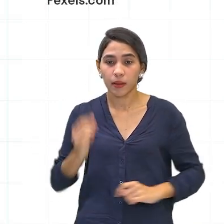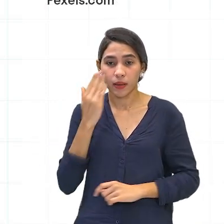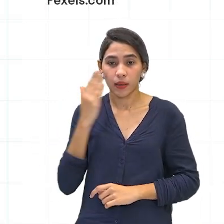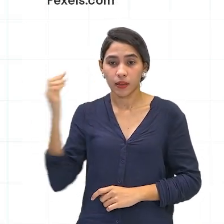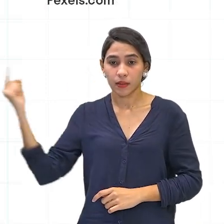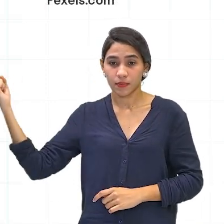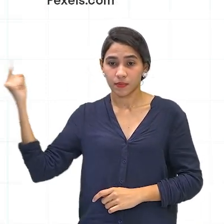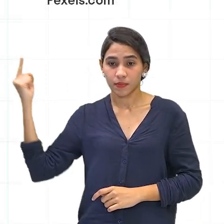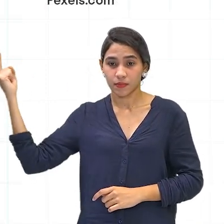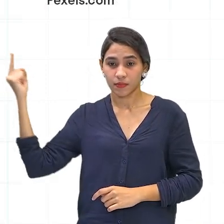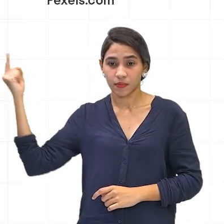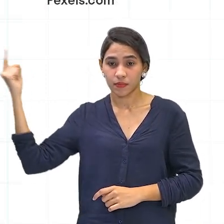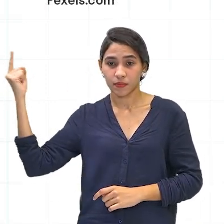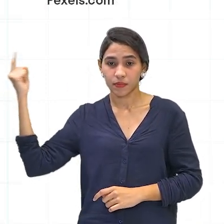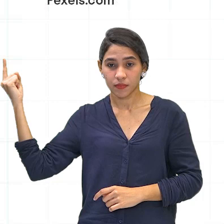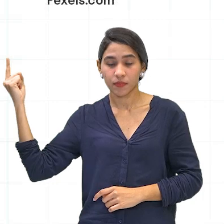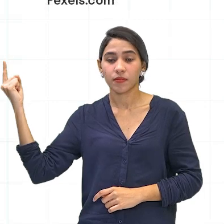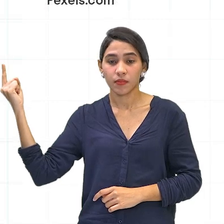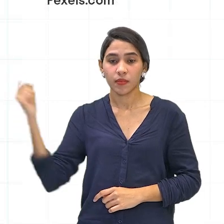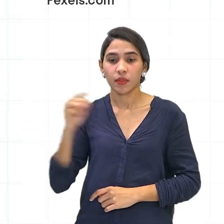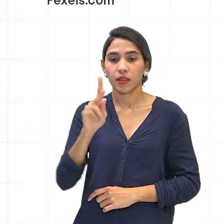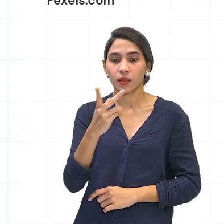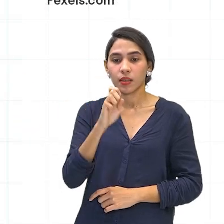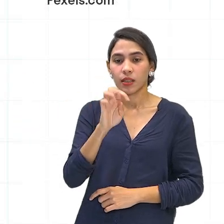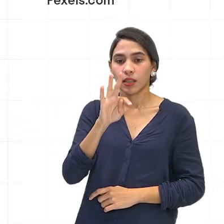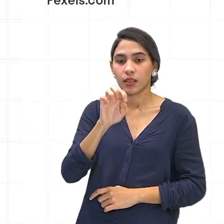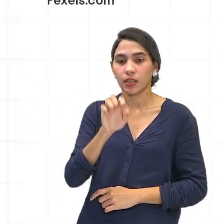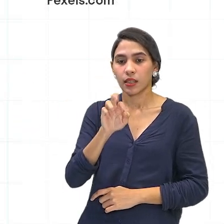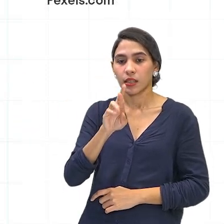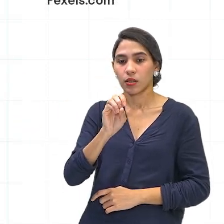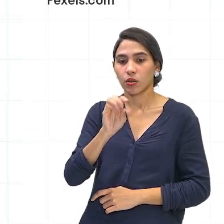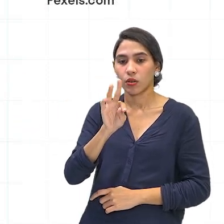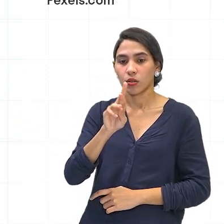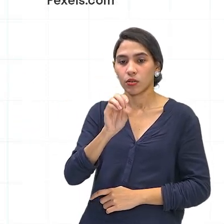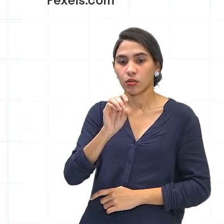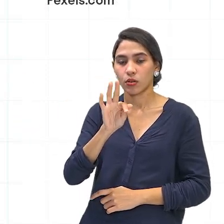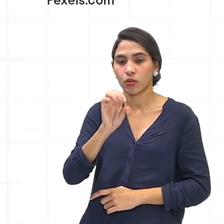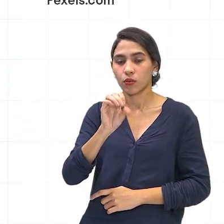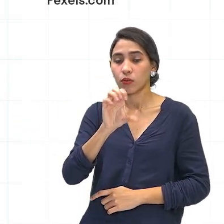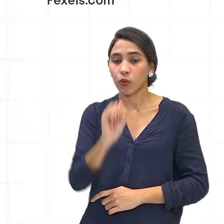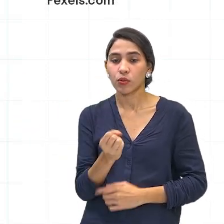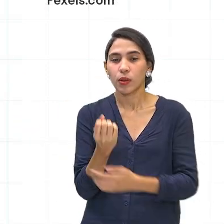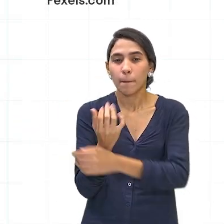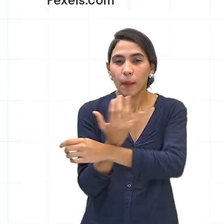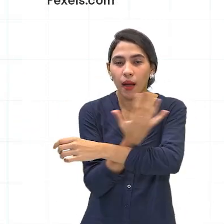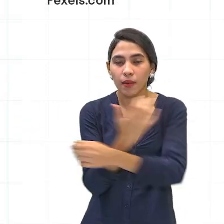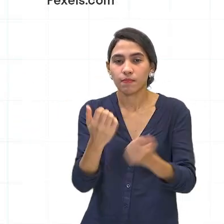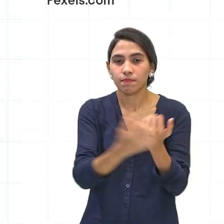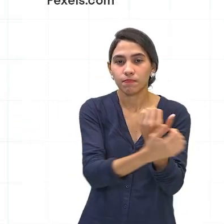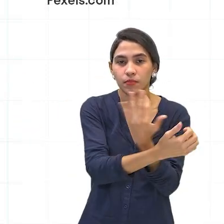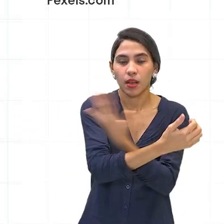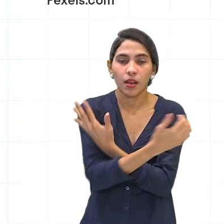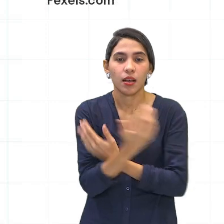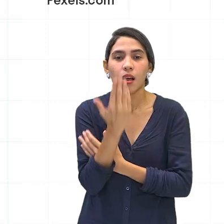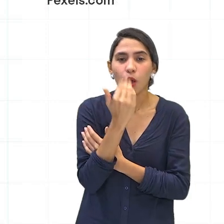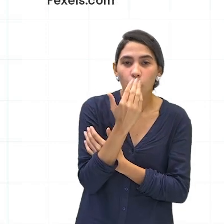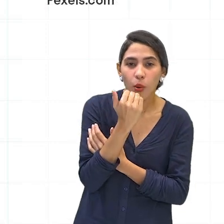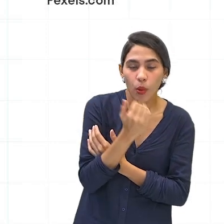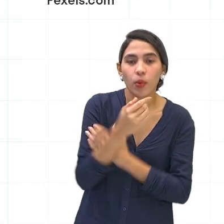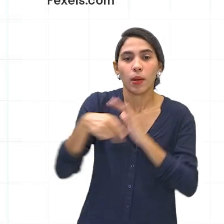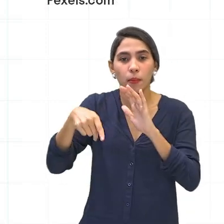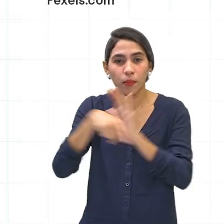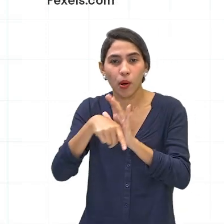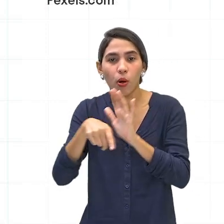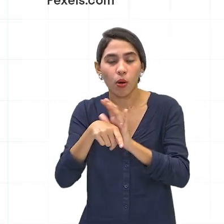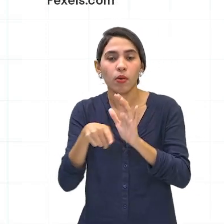zebras, são animais herbívoros, então elas vão se alimentar de capim, de vegetação, Elas precisam ali desse tipo